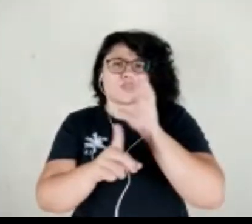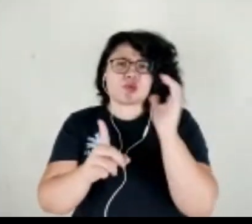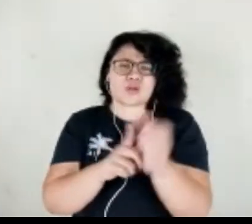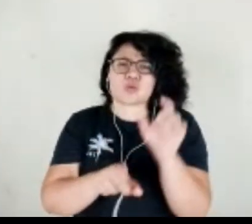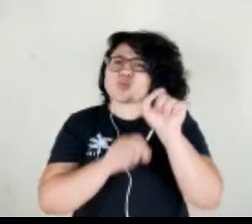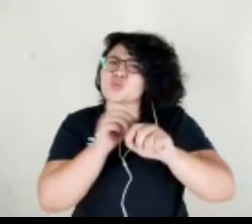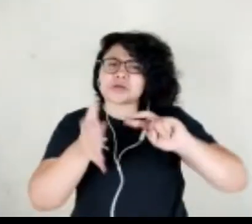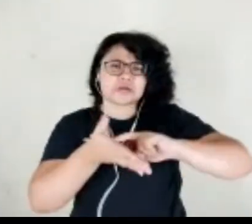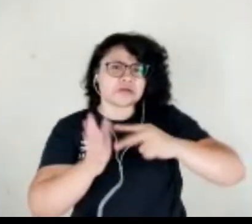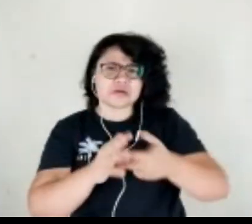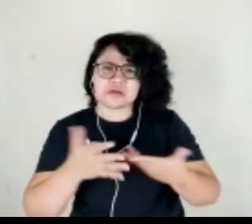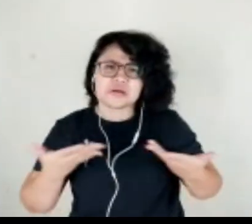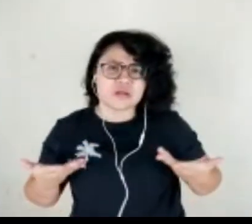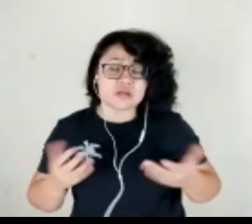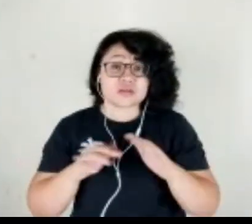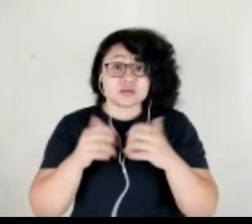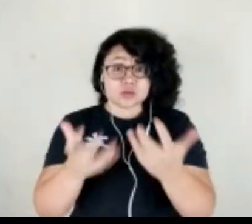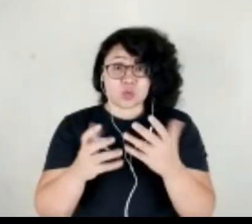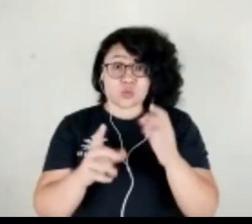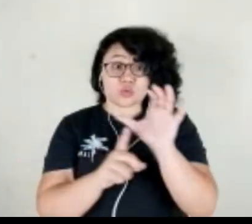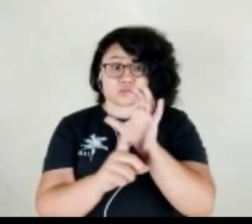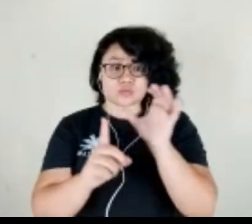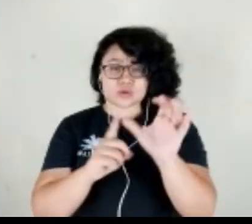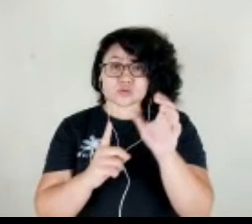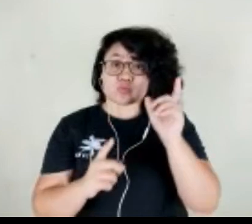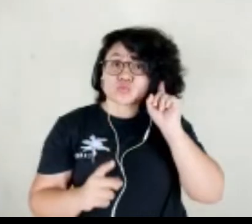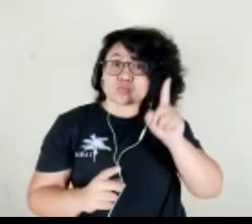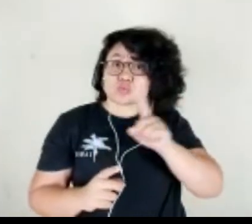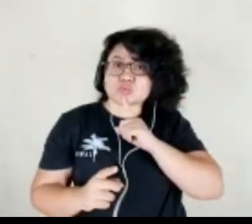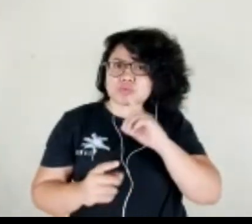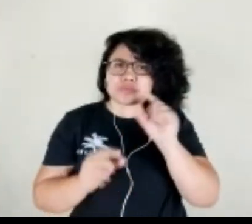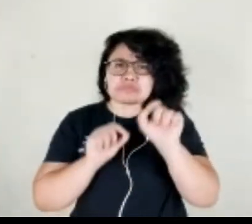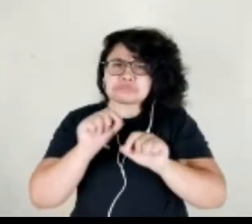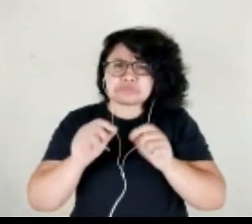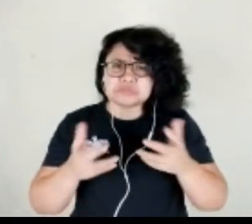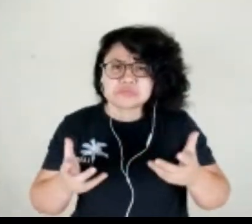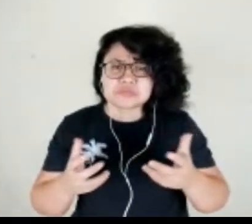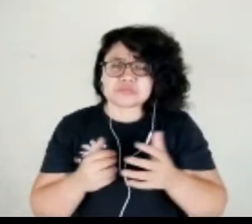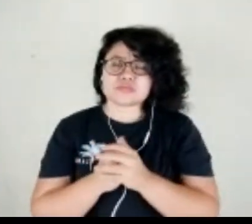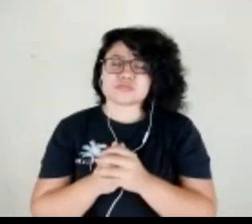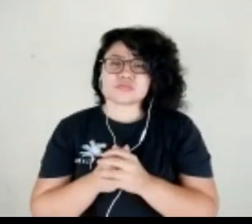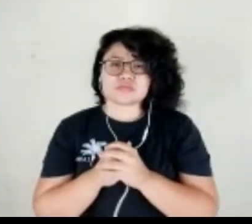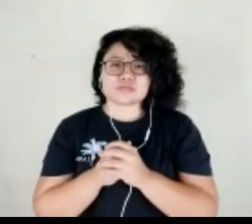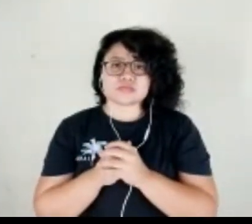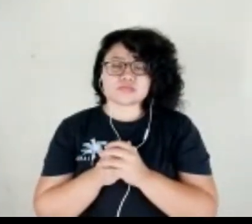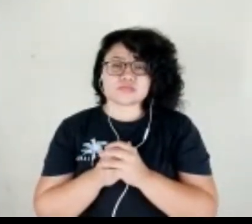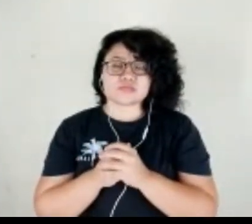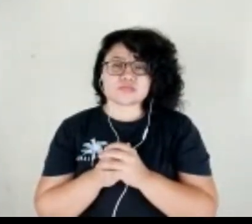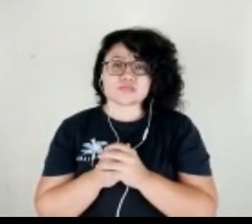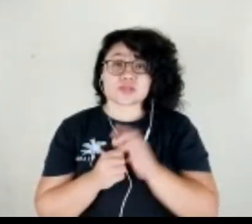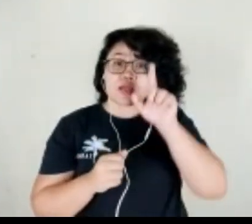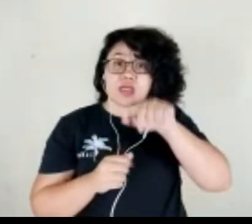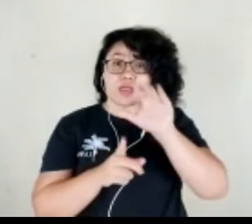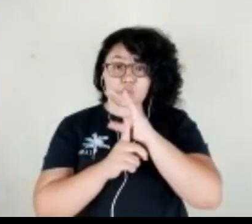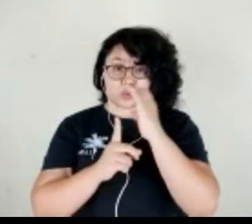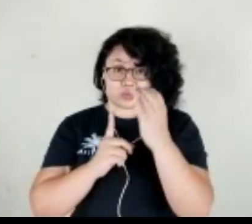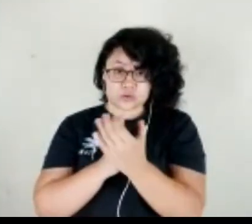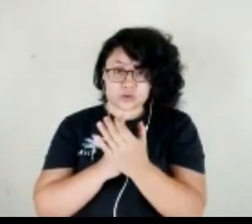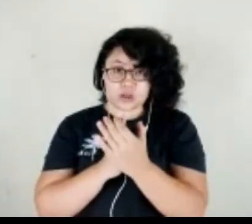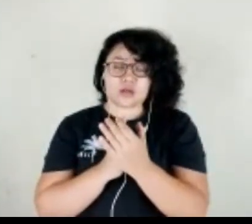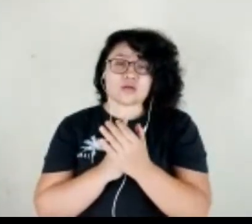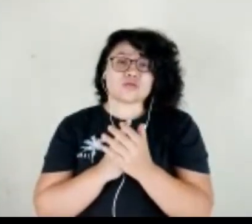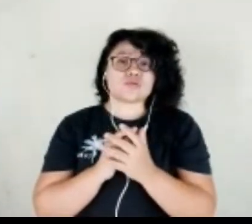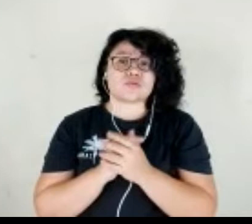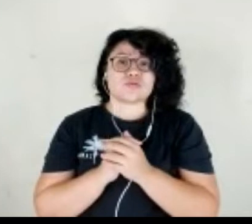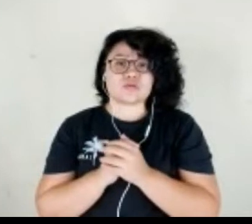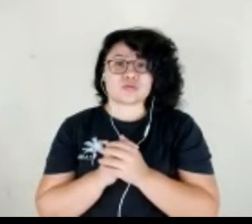a comunidade, o que é. Então, a comunidade surda, ela vem a ser uma